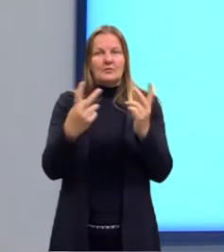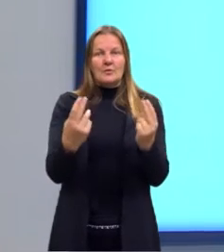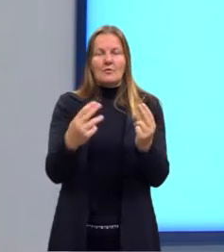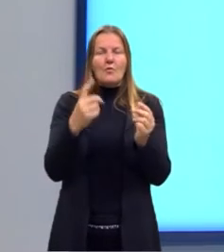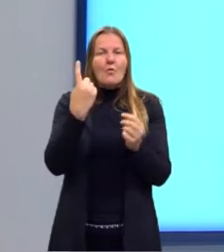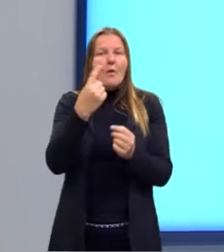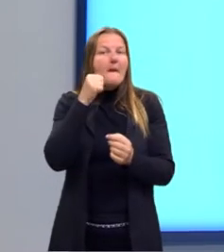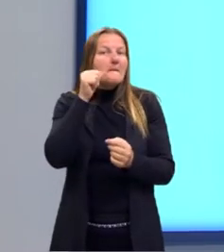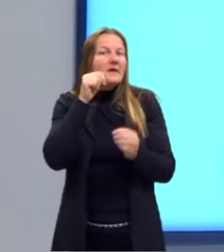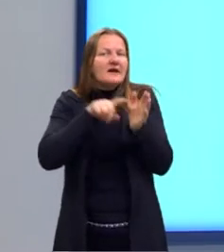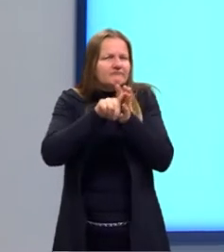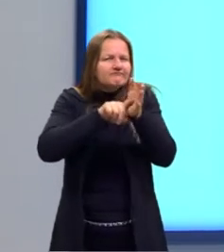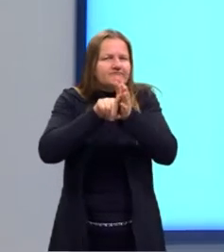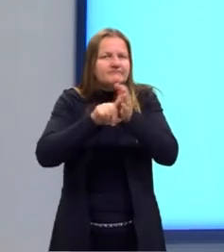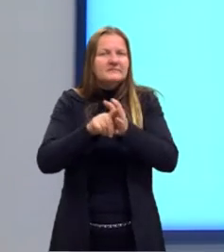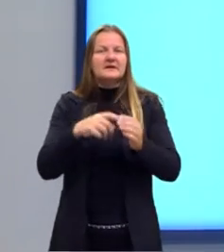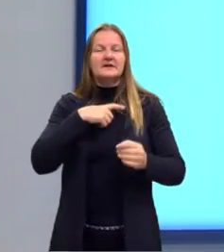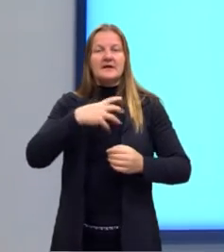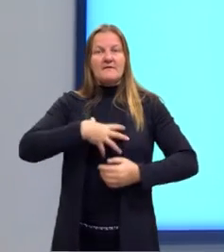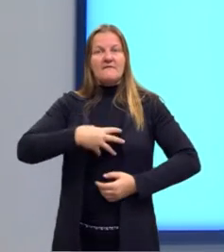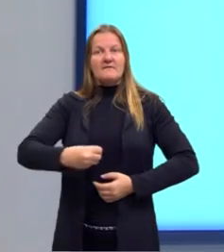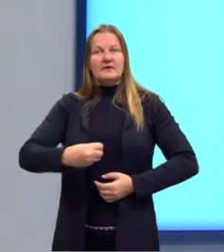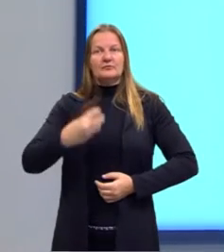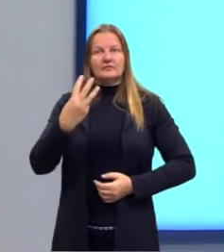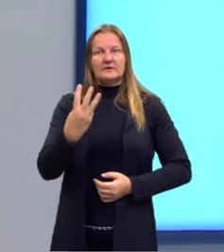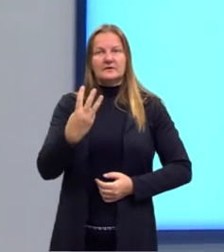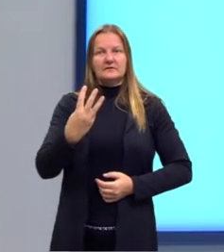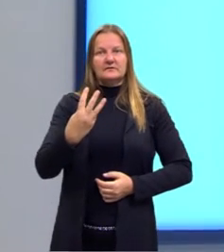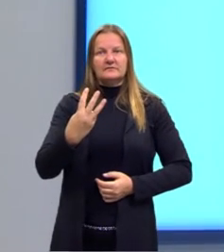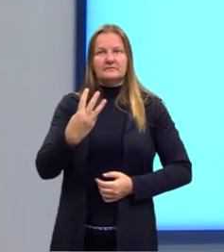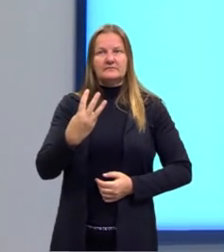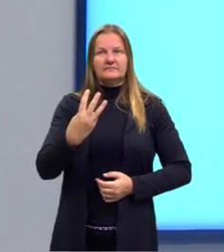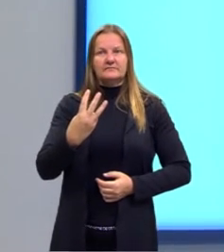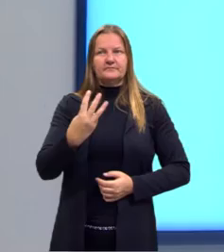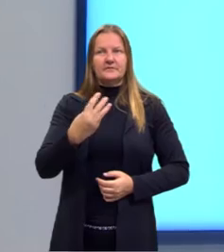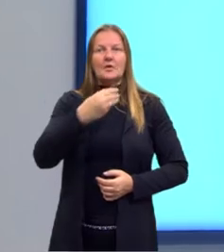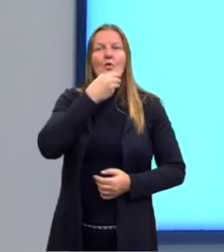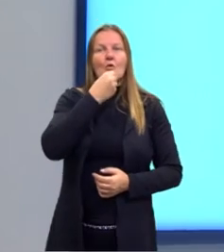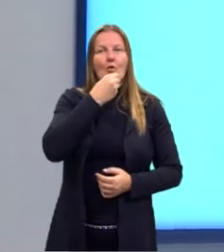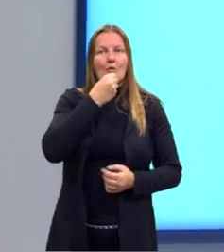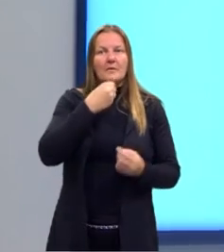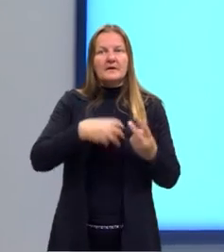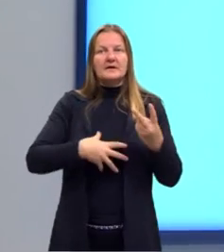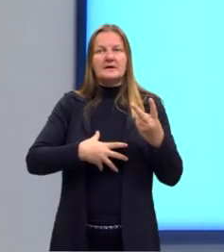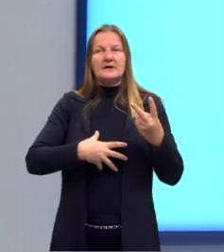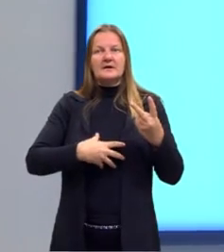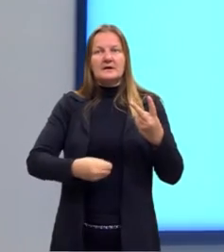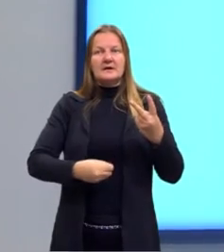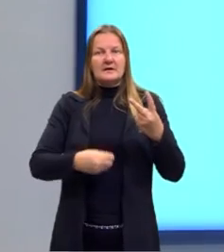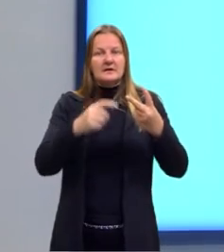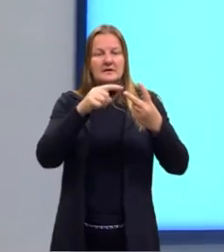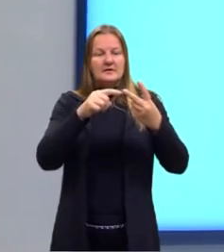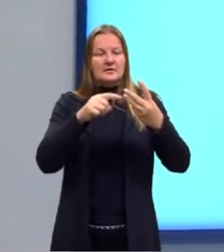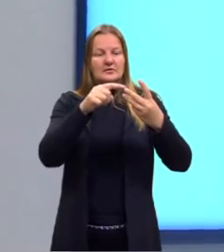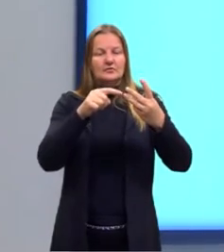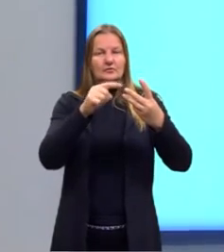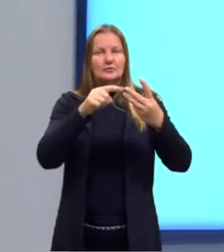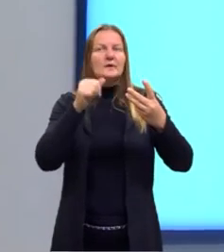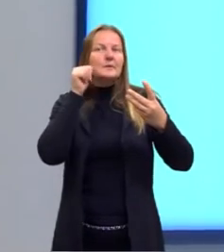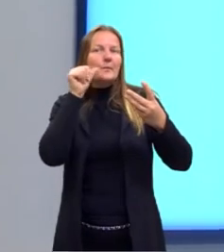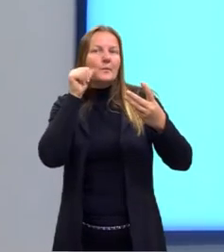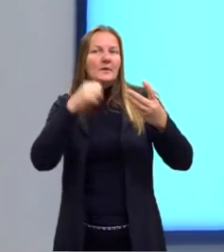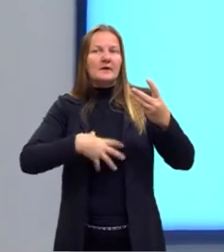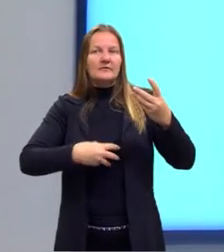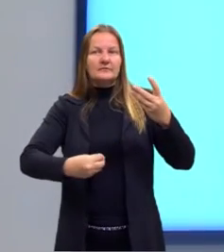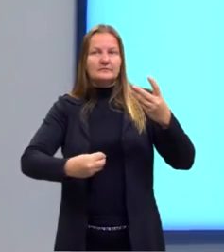geraram três filhos um filho homem e duas filhas mulheres